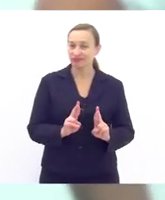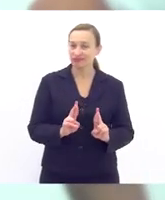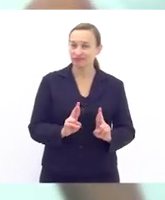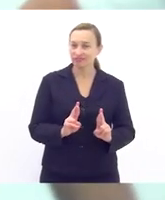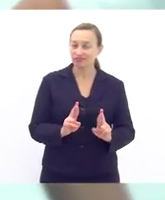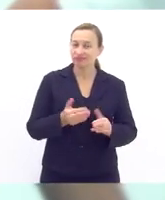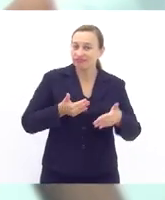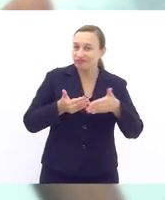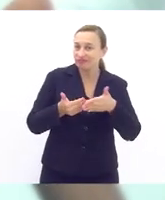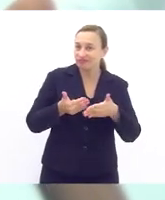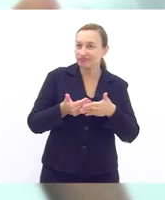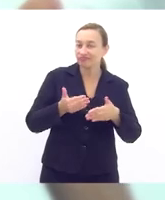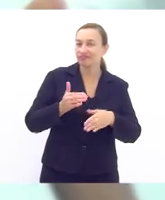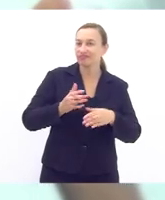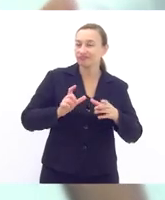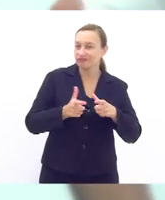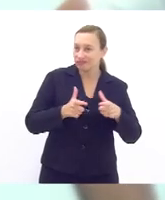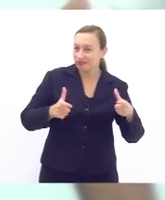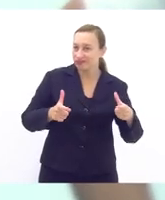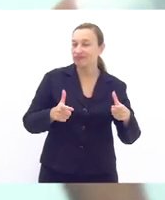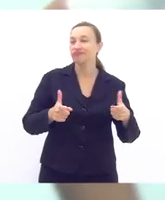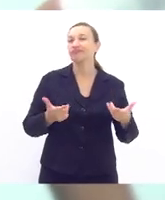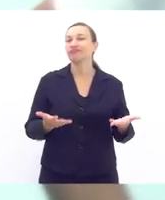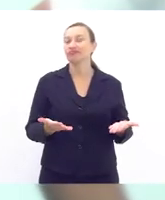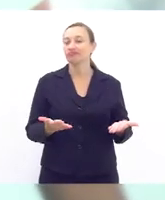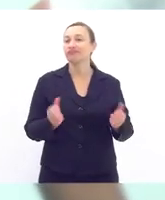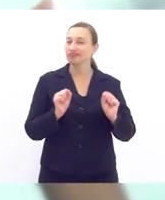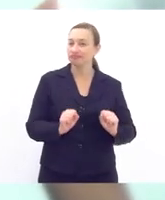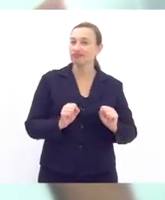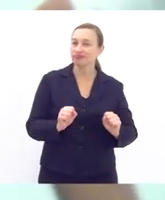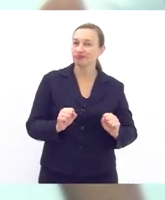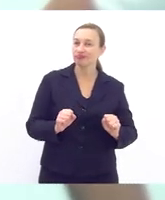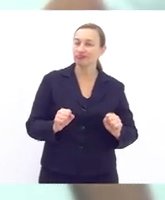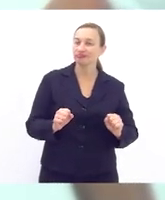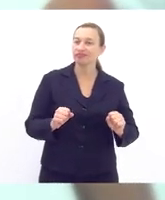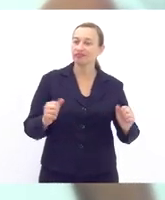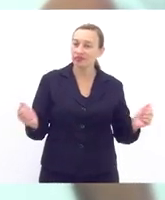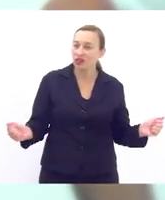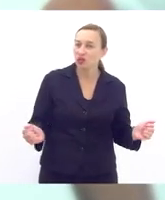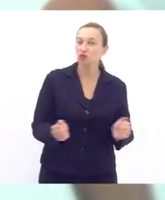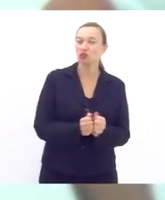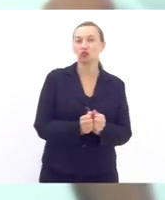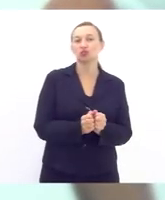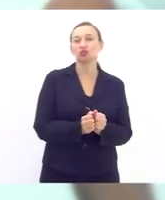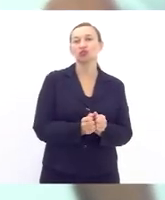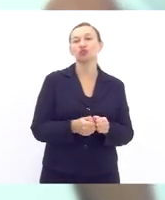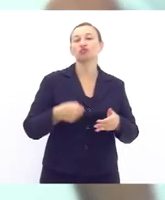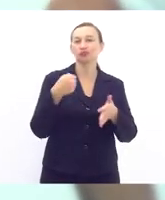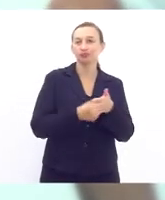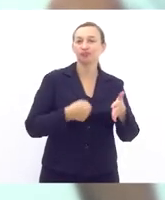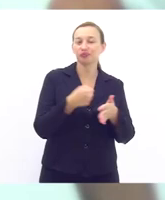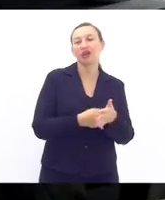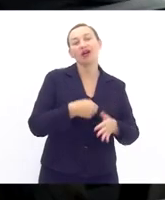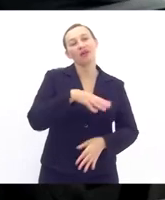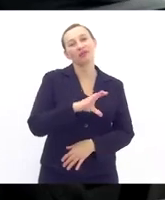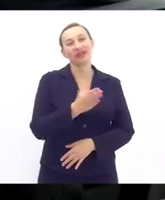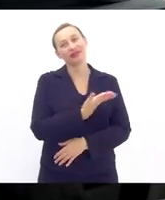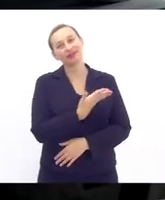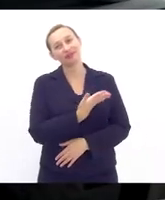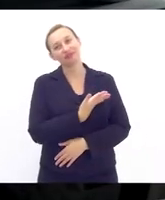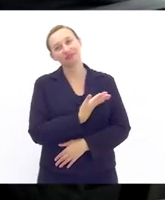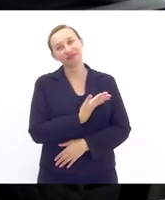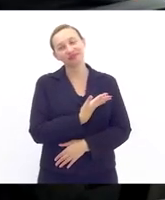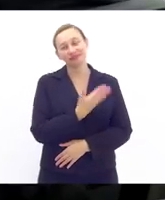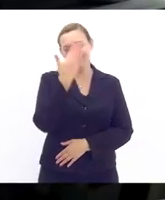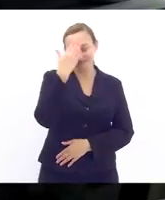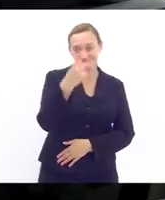aproximar a crescer e que a gente possa lutar essas boas batalhas juntos juntos e mim que meu amigo querido obrigado